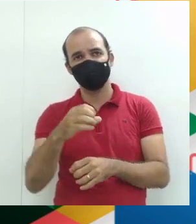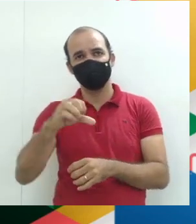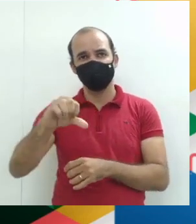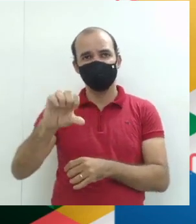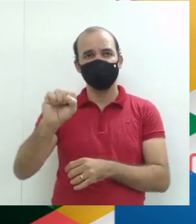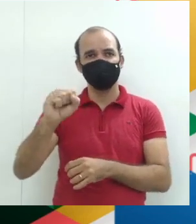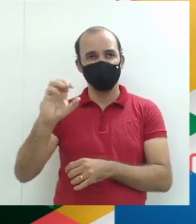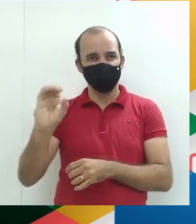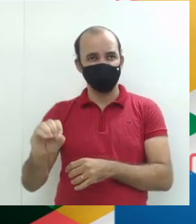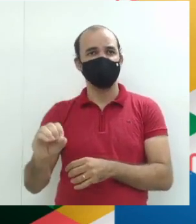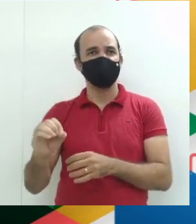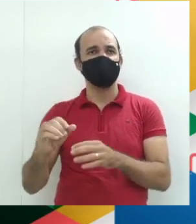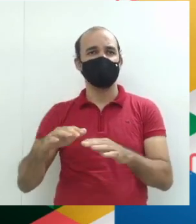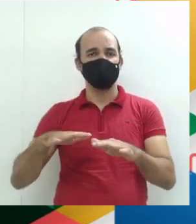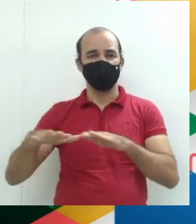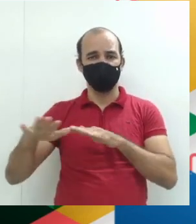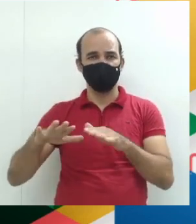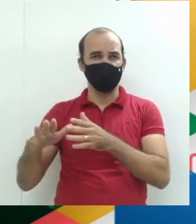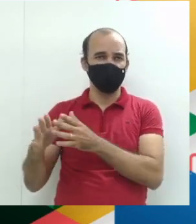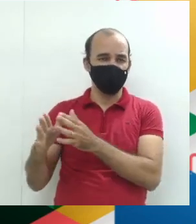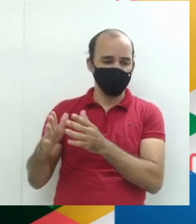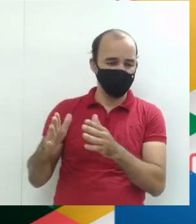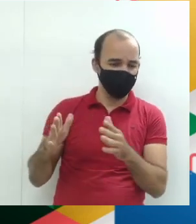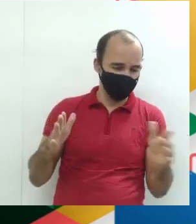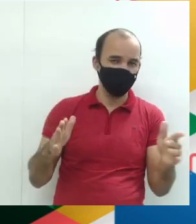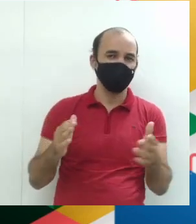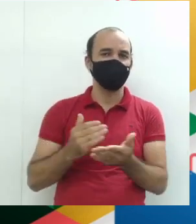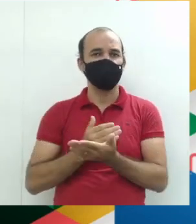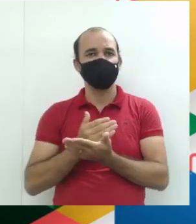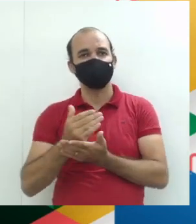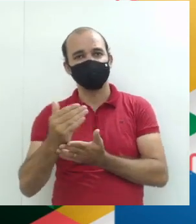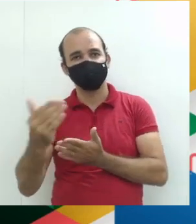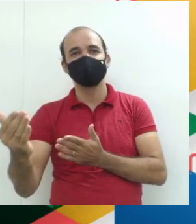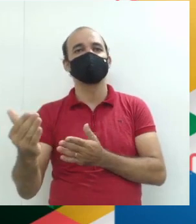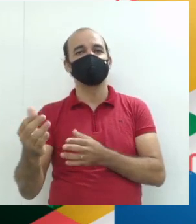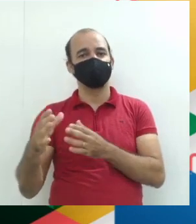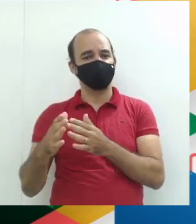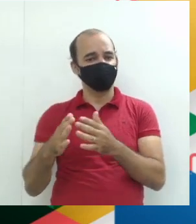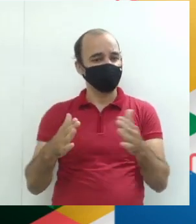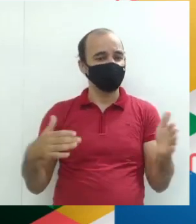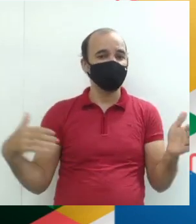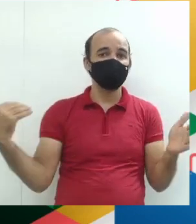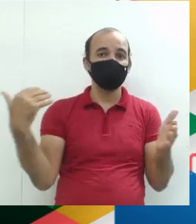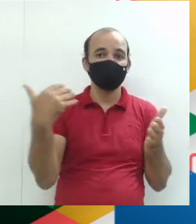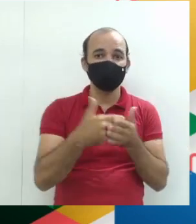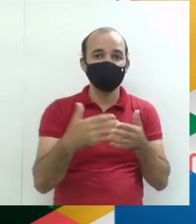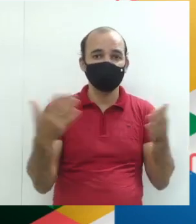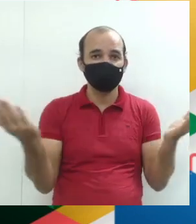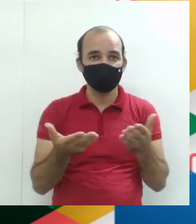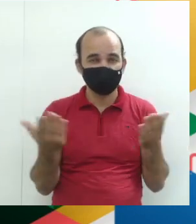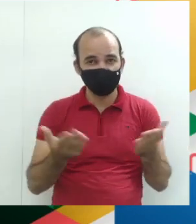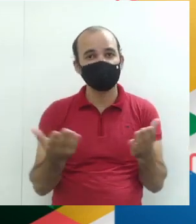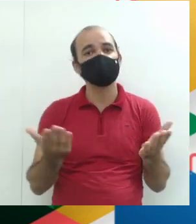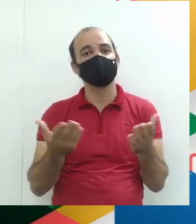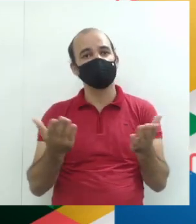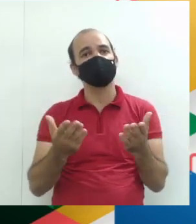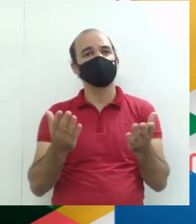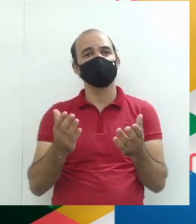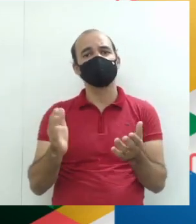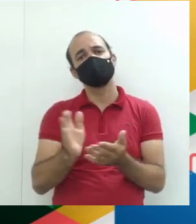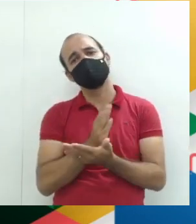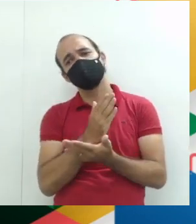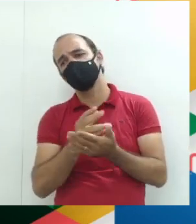esse movimento do início do rock brasileiro e se mantém até hoje, né? Alguns de seus integrantes já